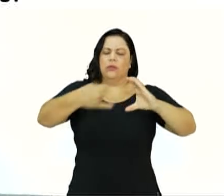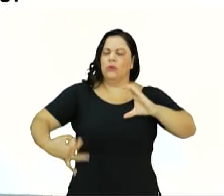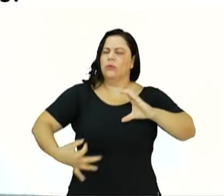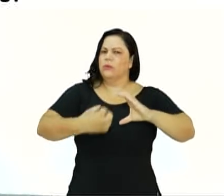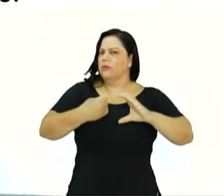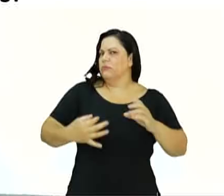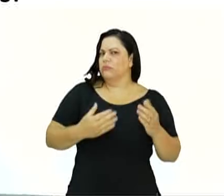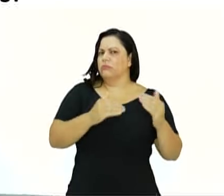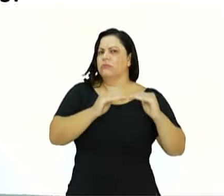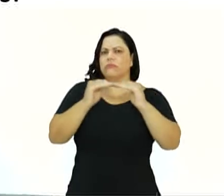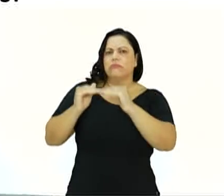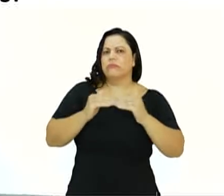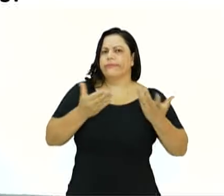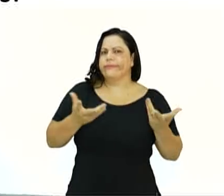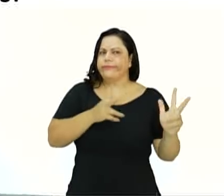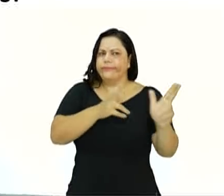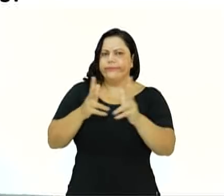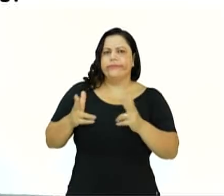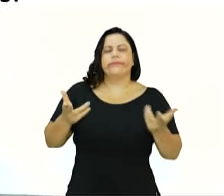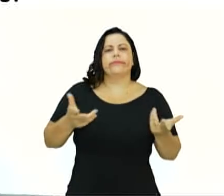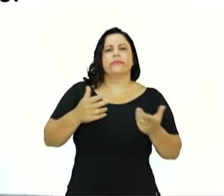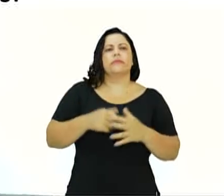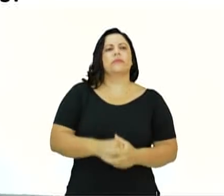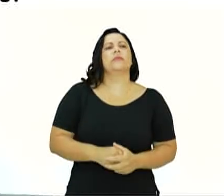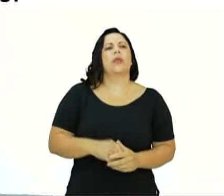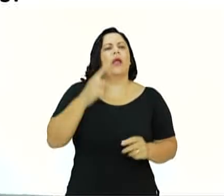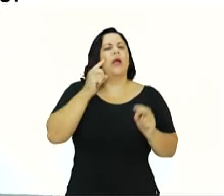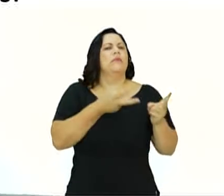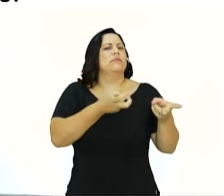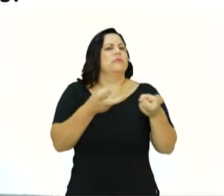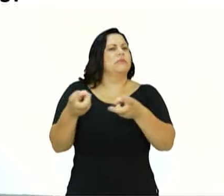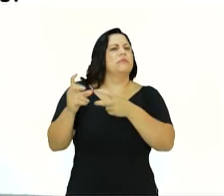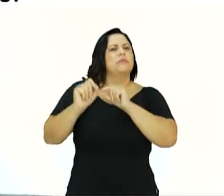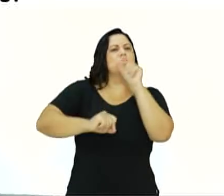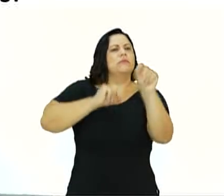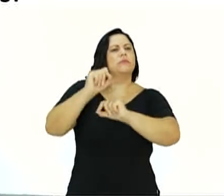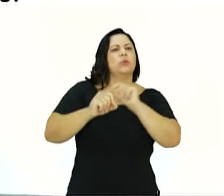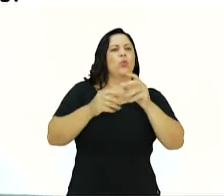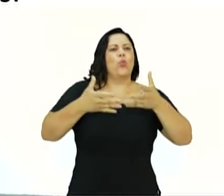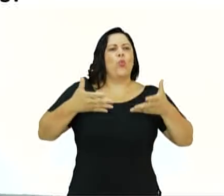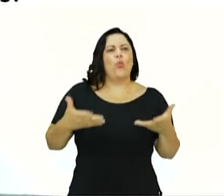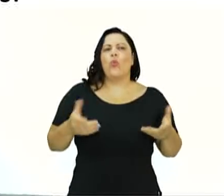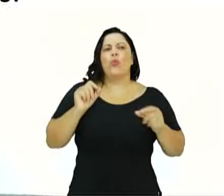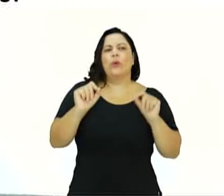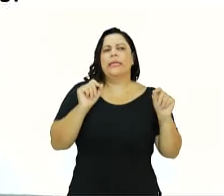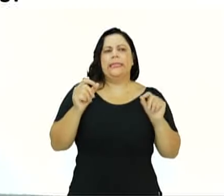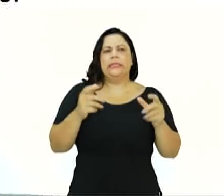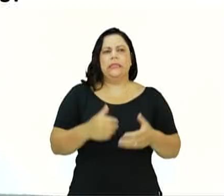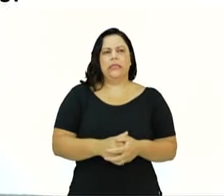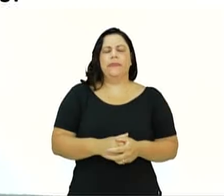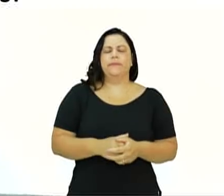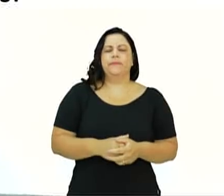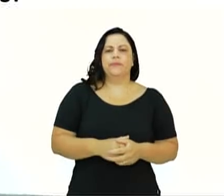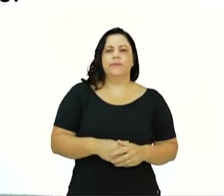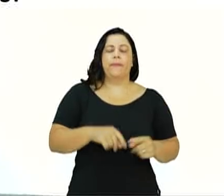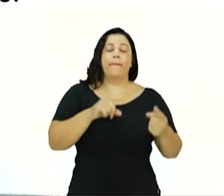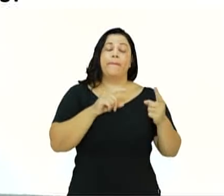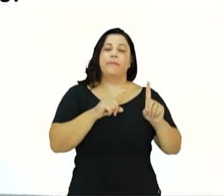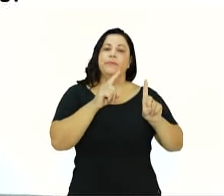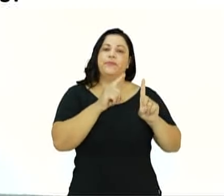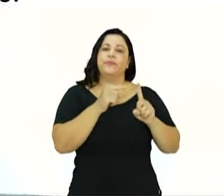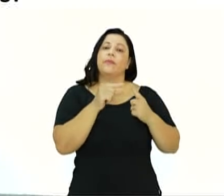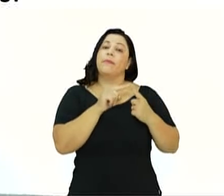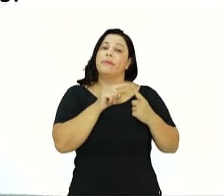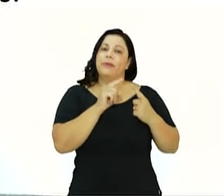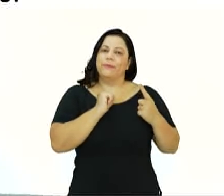demais tecidos conjuntivos. Analise a proposição abaixo quanto ao tecido cartilaginoso. Primeira afirmativa,